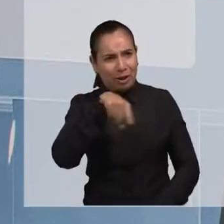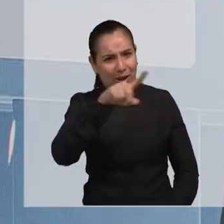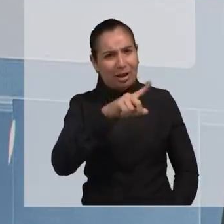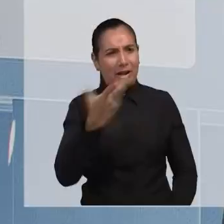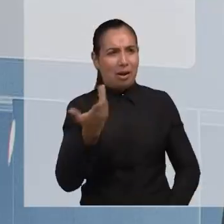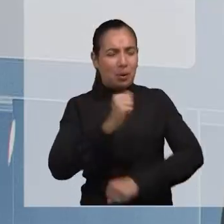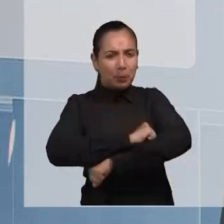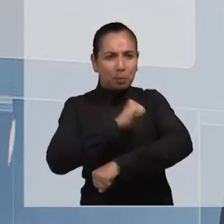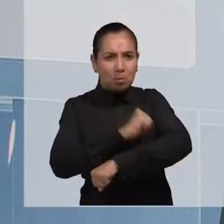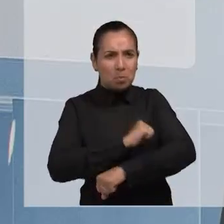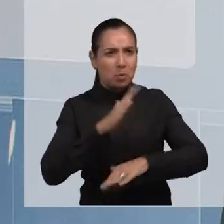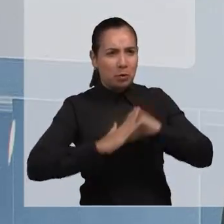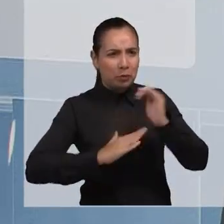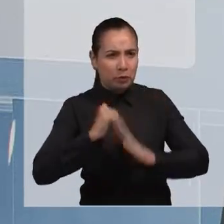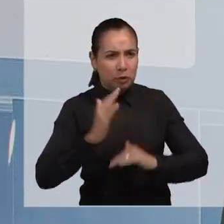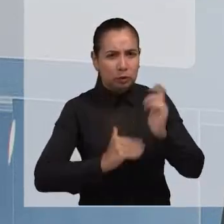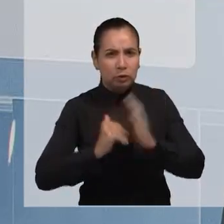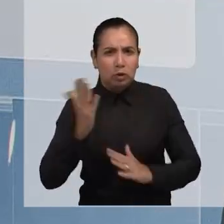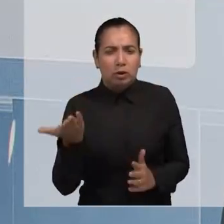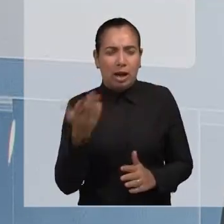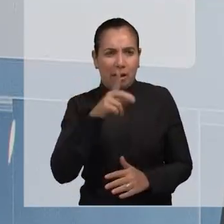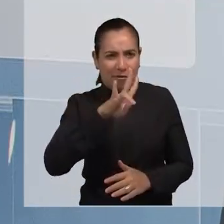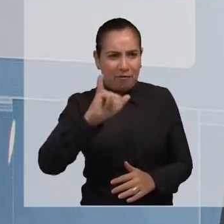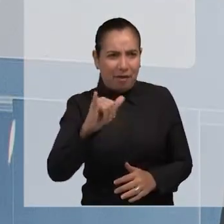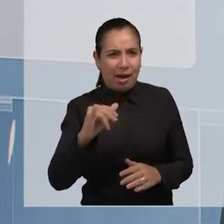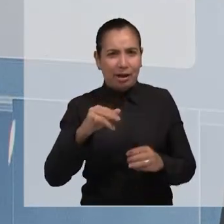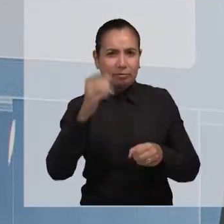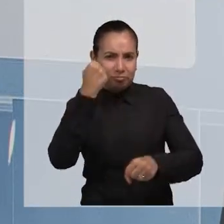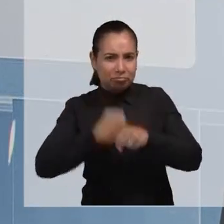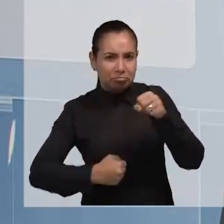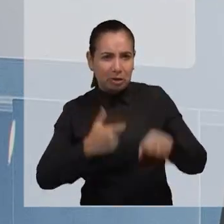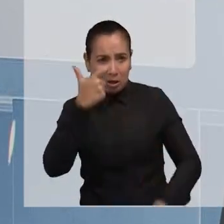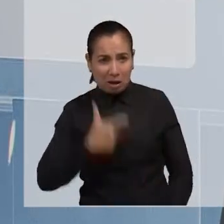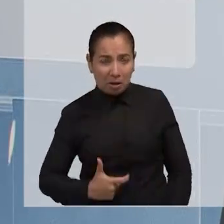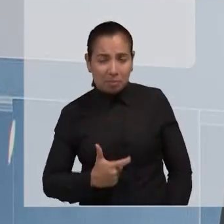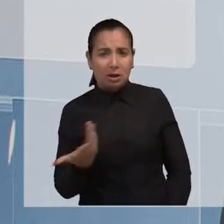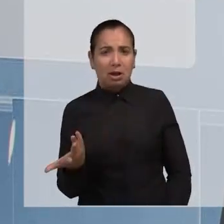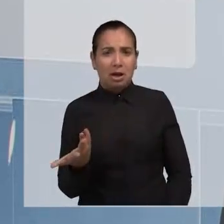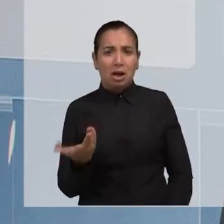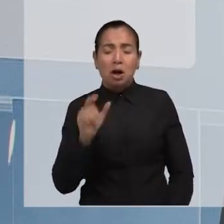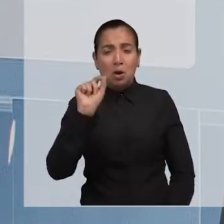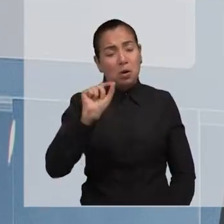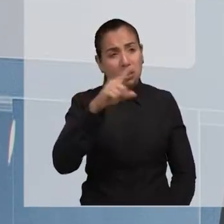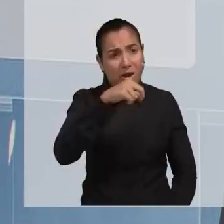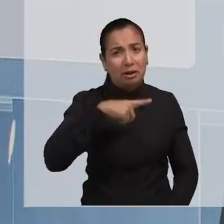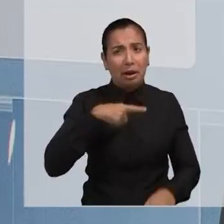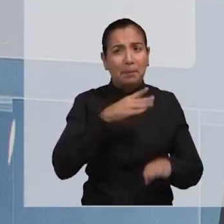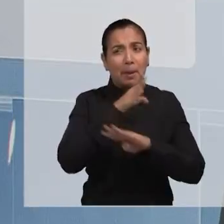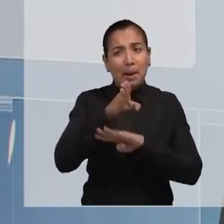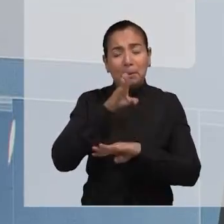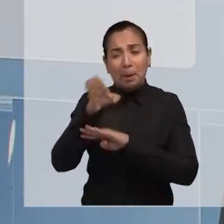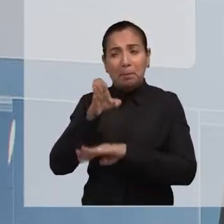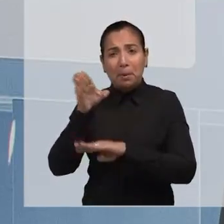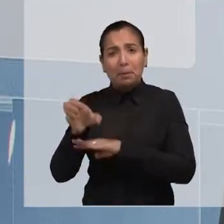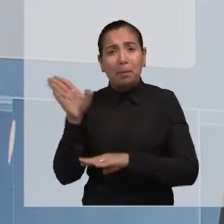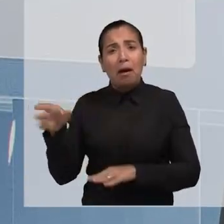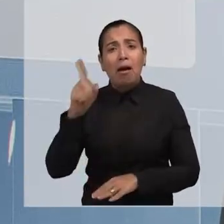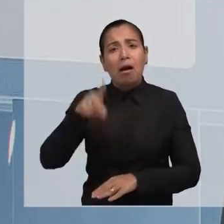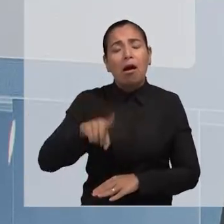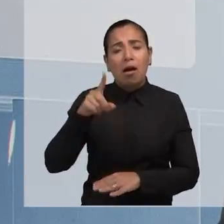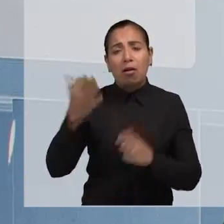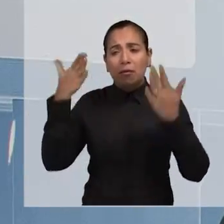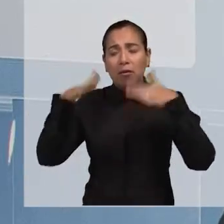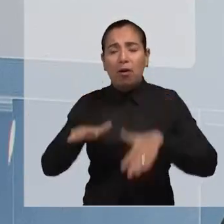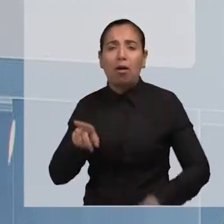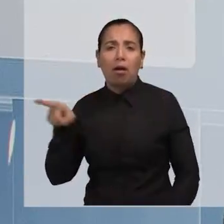me intrigar porque uma parte do baronato que eles frequentam é hostil ao Lula. Eu